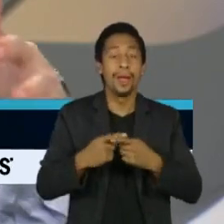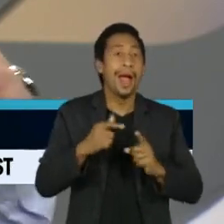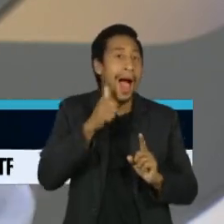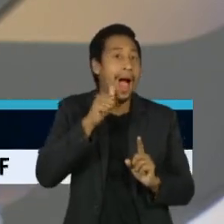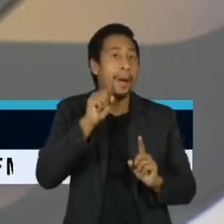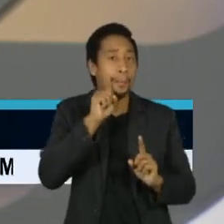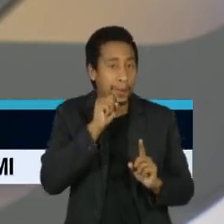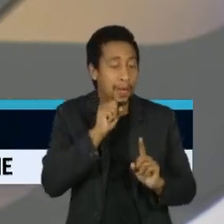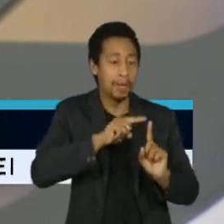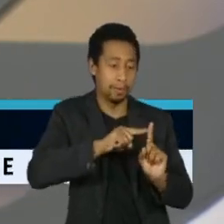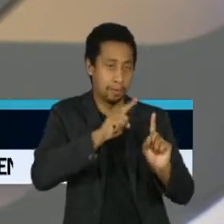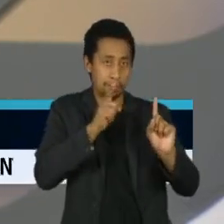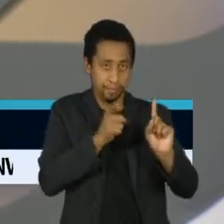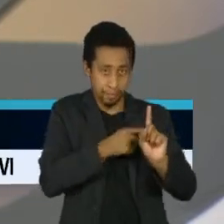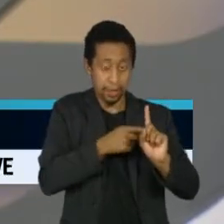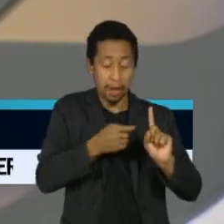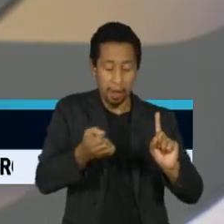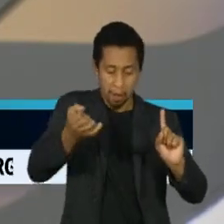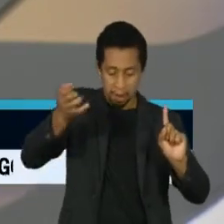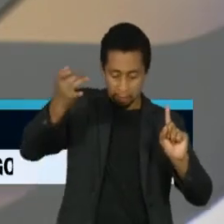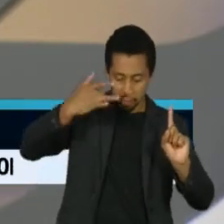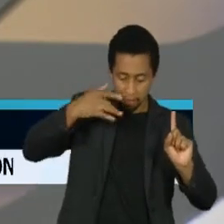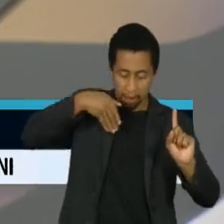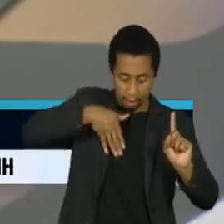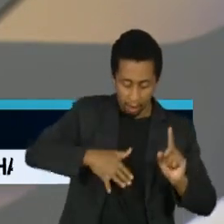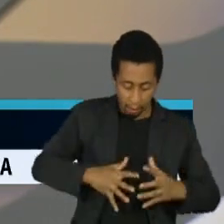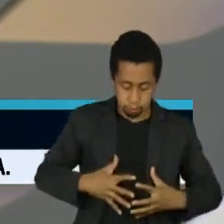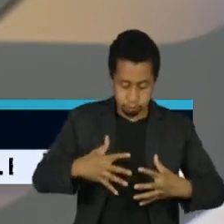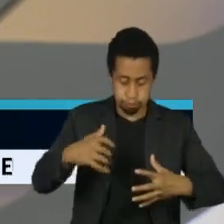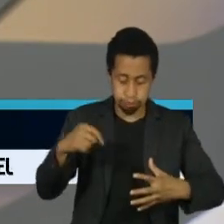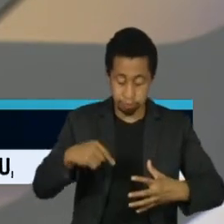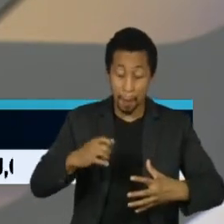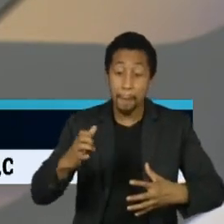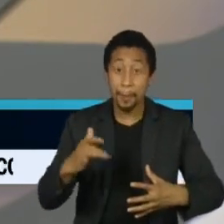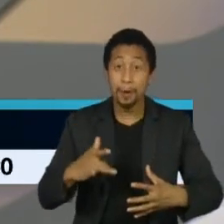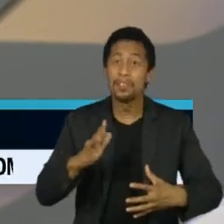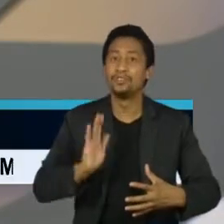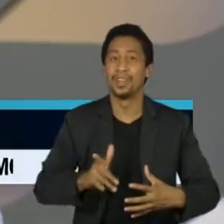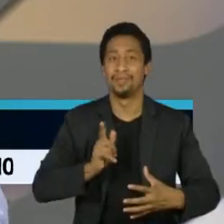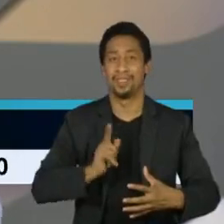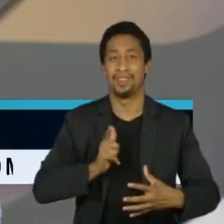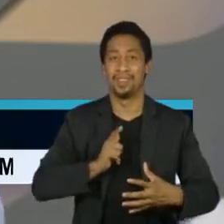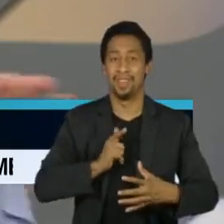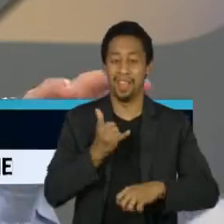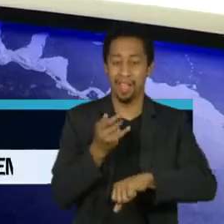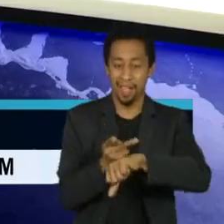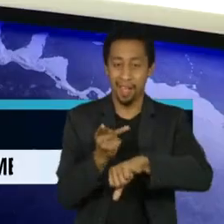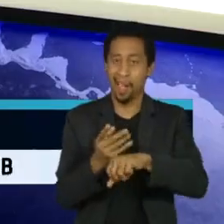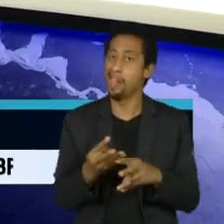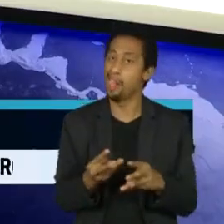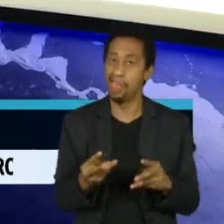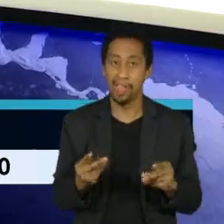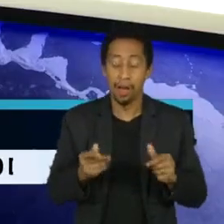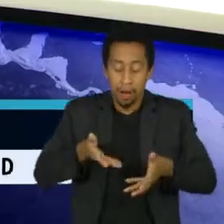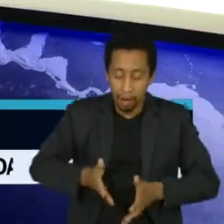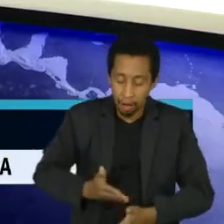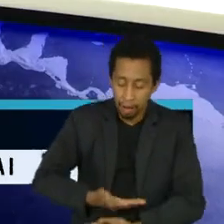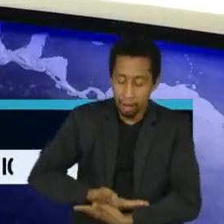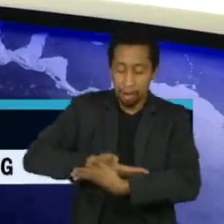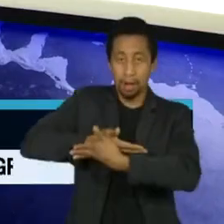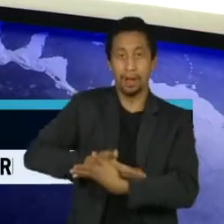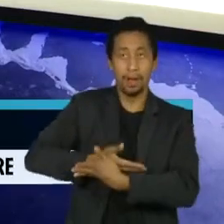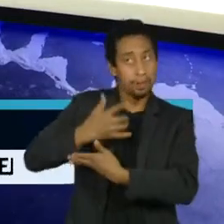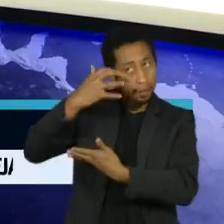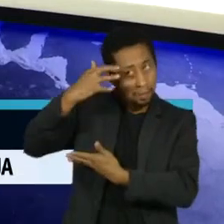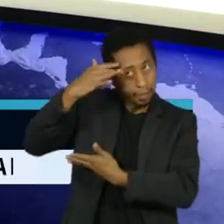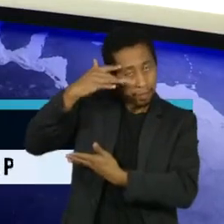abdômen, no útero, né? E a criança nasce com problemas neurológicos que ela nunca vai recuperar. A gente condena